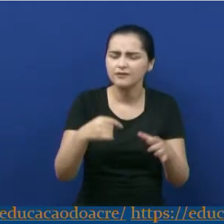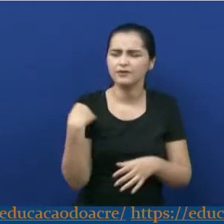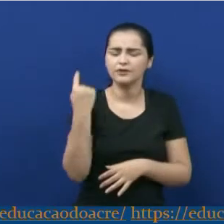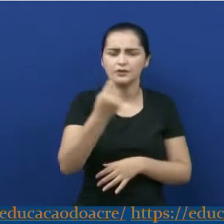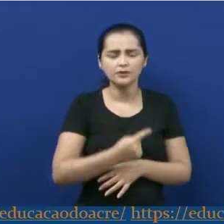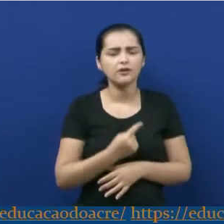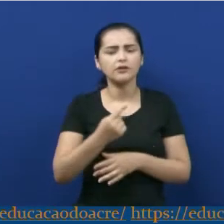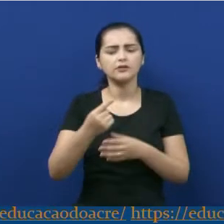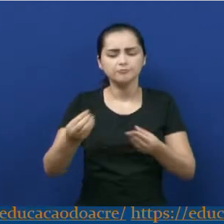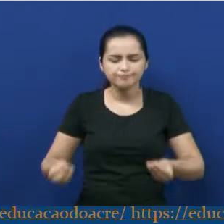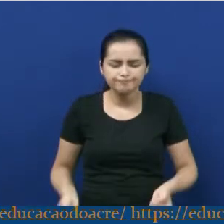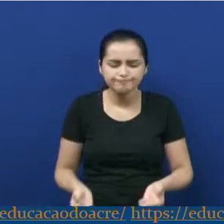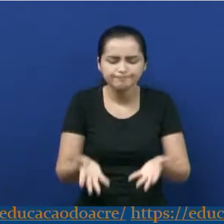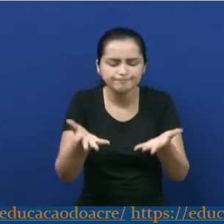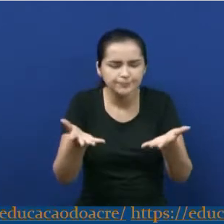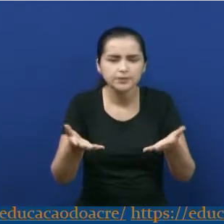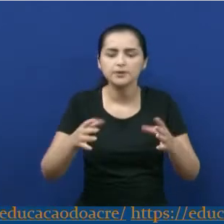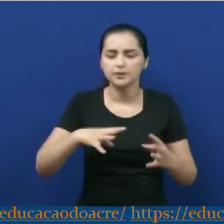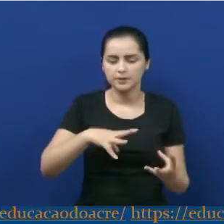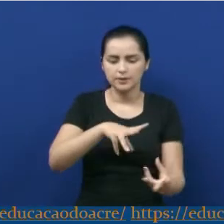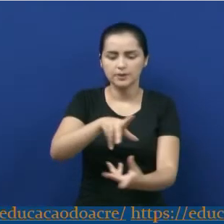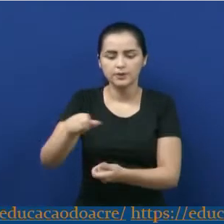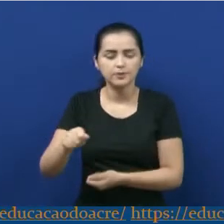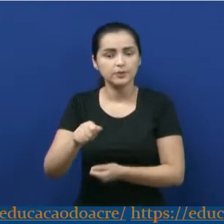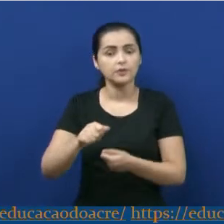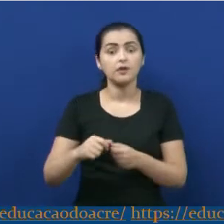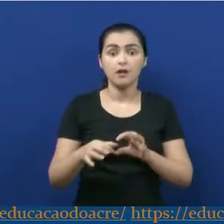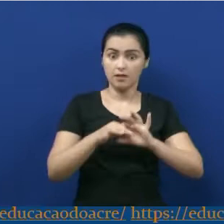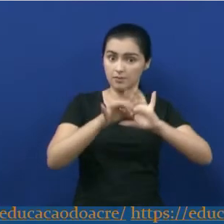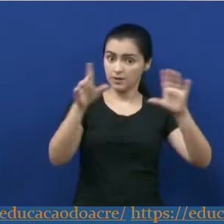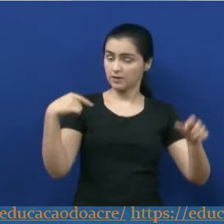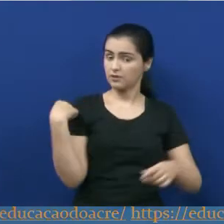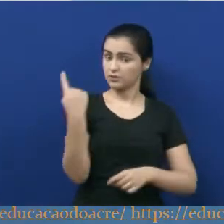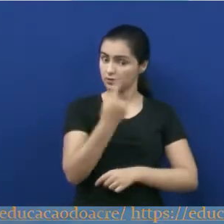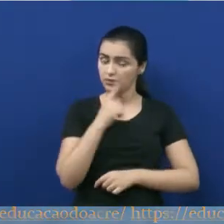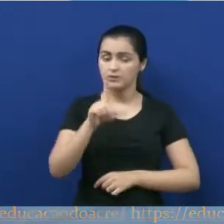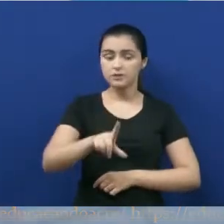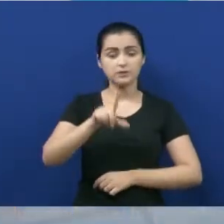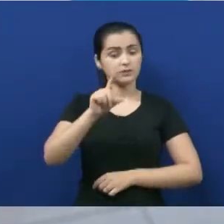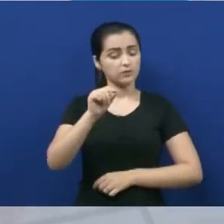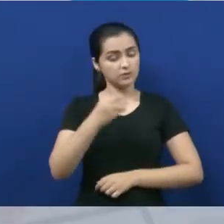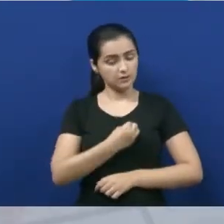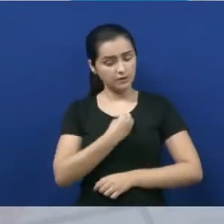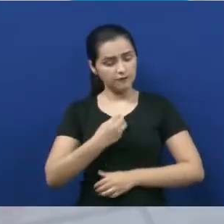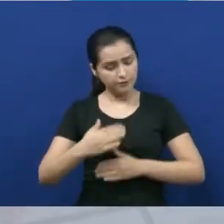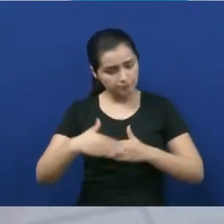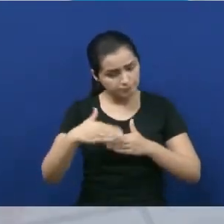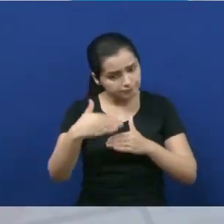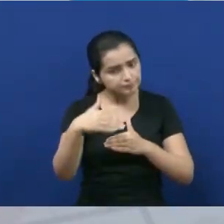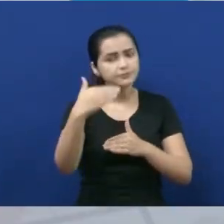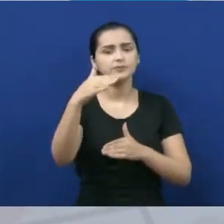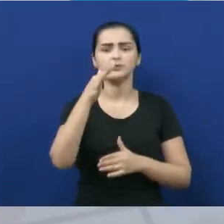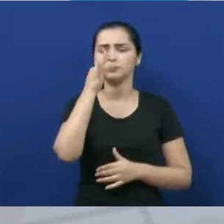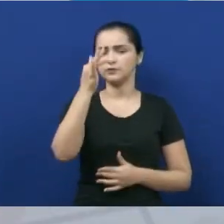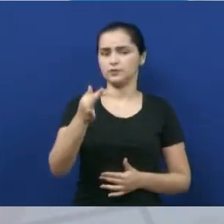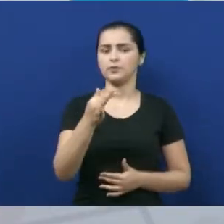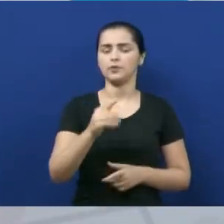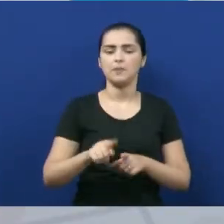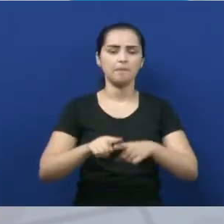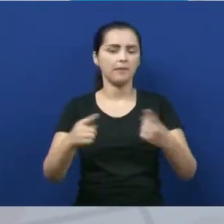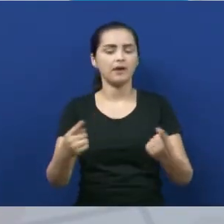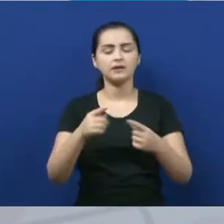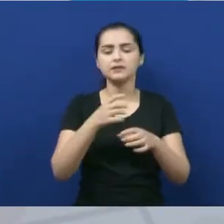jogado para o mundo e nós temos a liberdade de construir quem sons porém essa construção essa liberdade